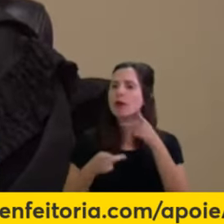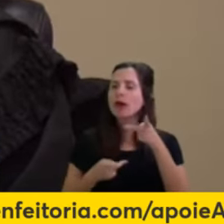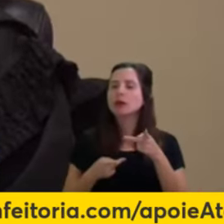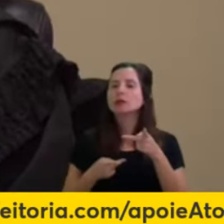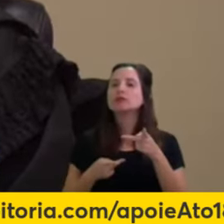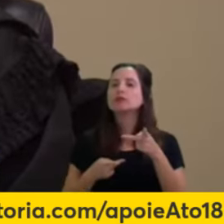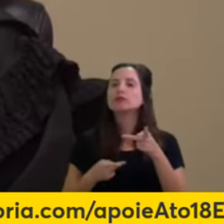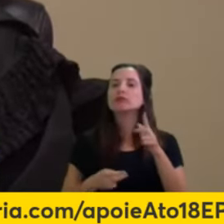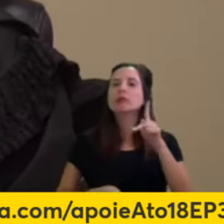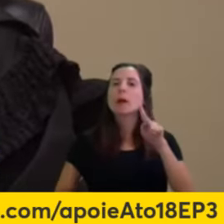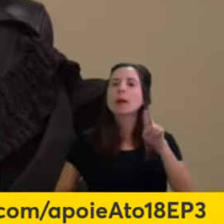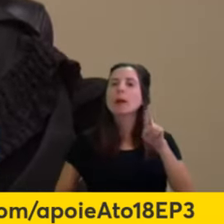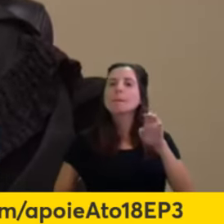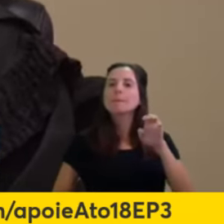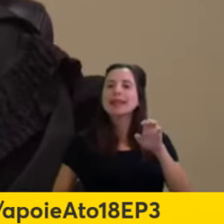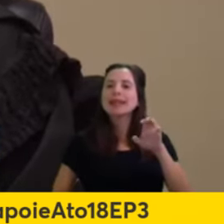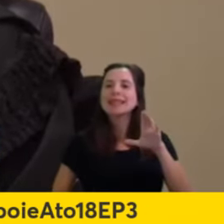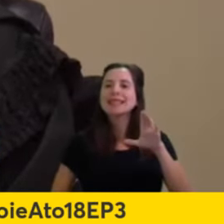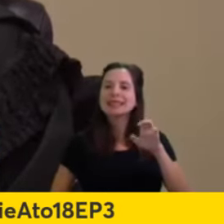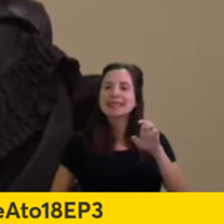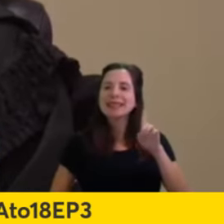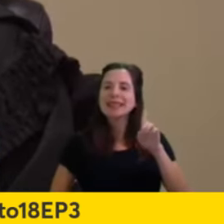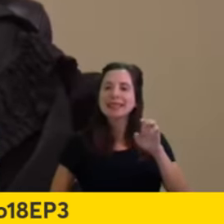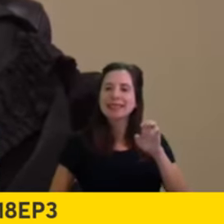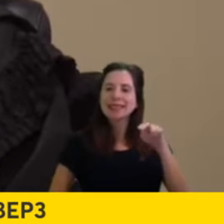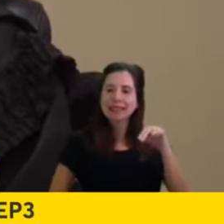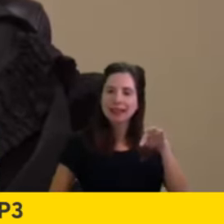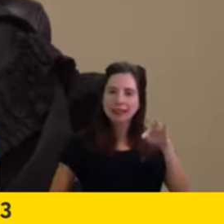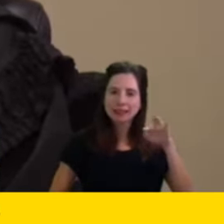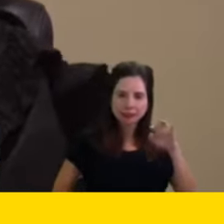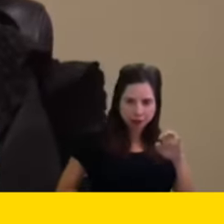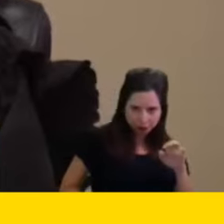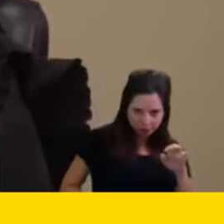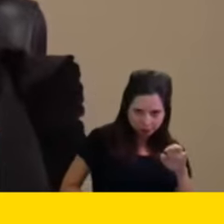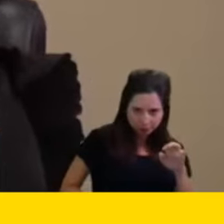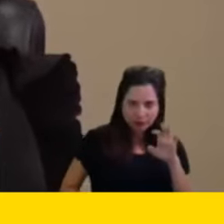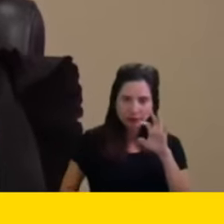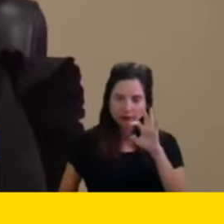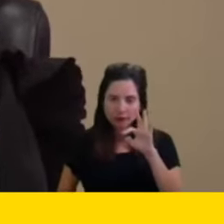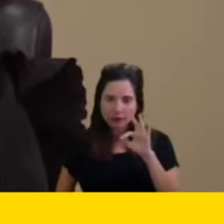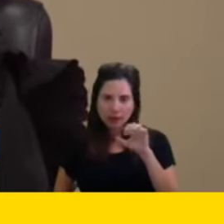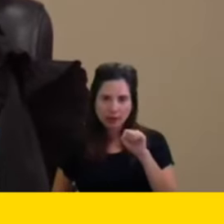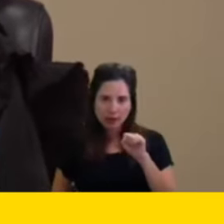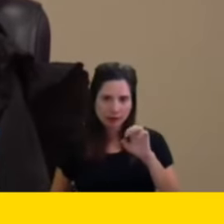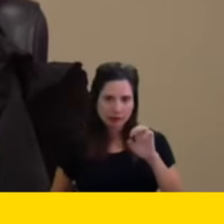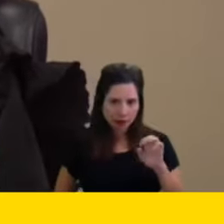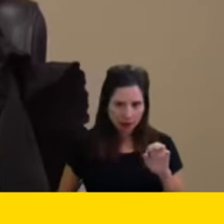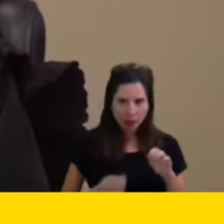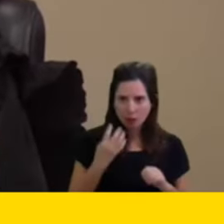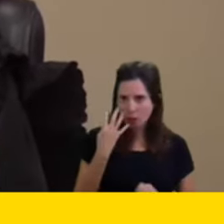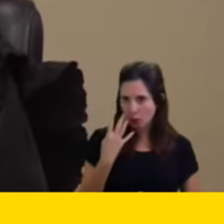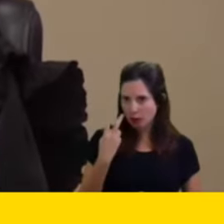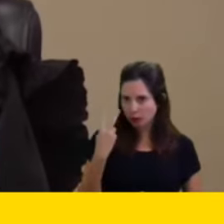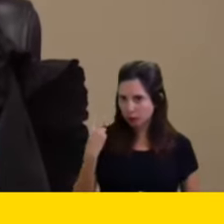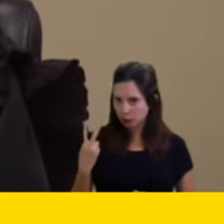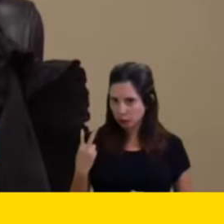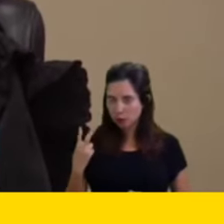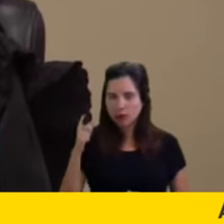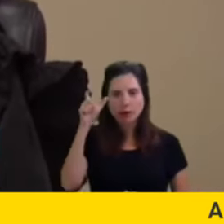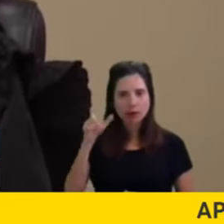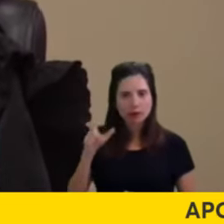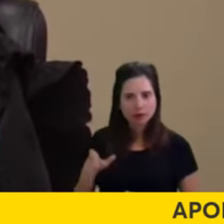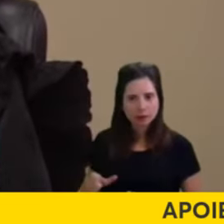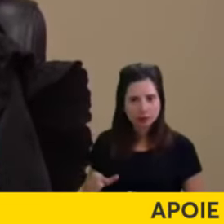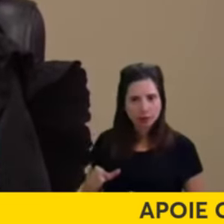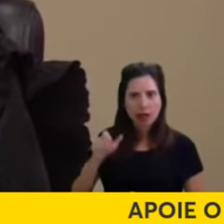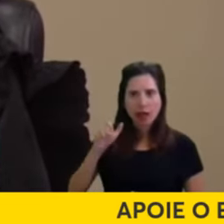TSE no prestação de contas 6042 372 relator Ministro Raul Araújo tem-se